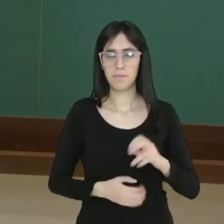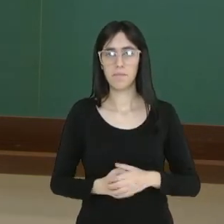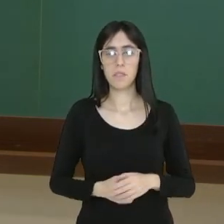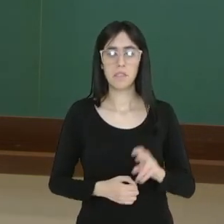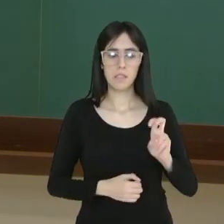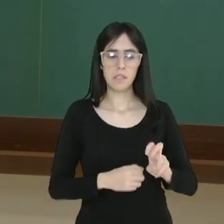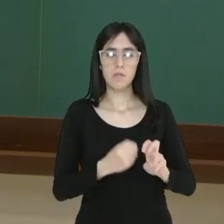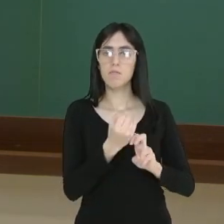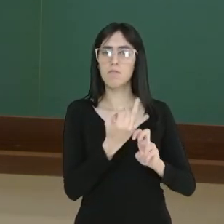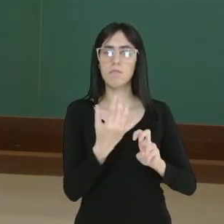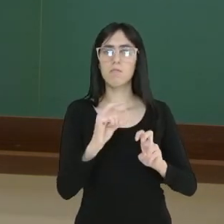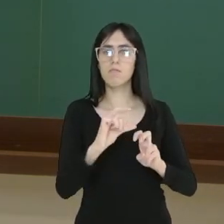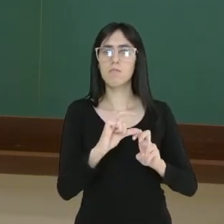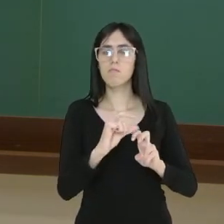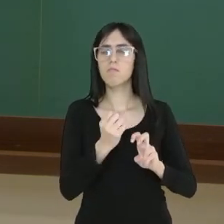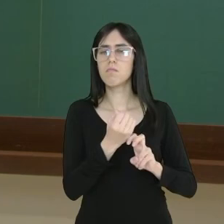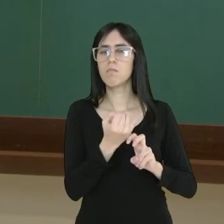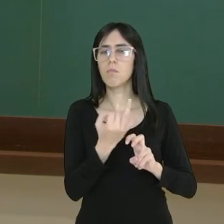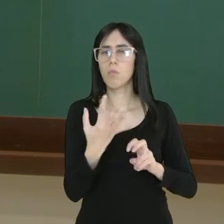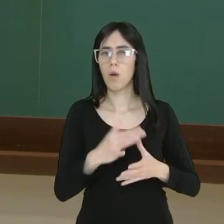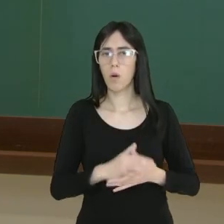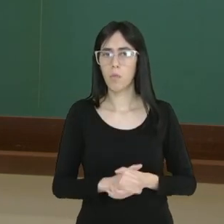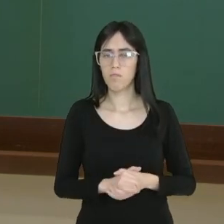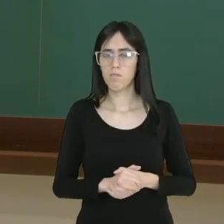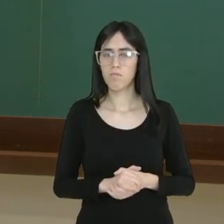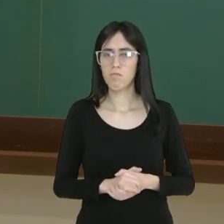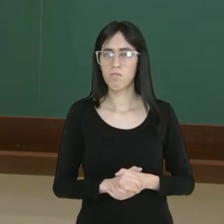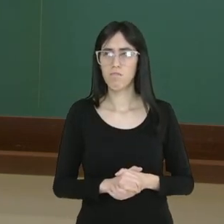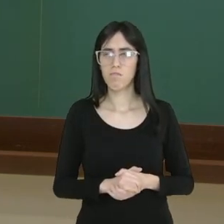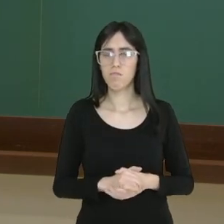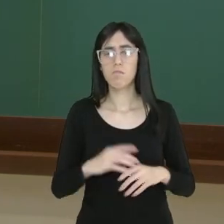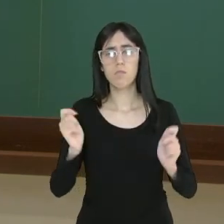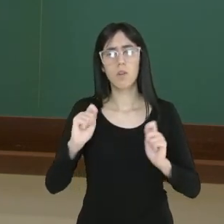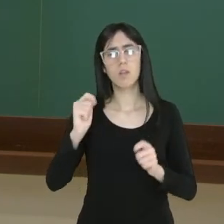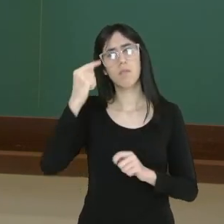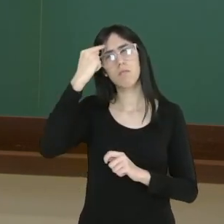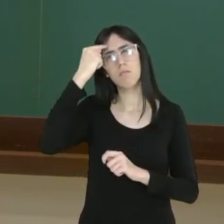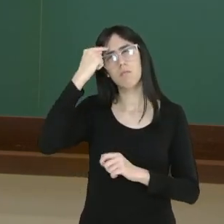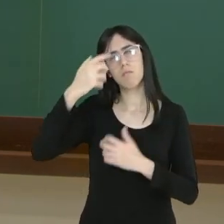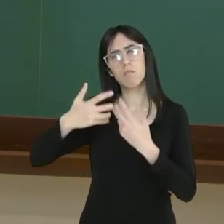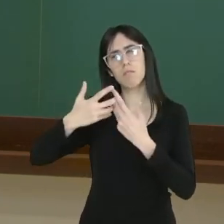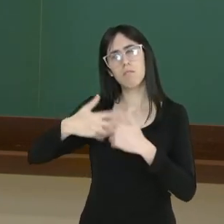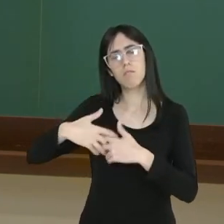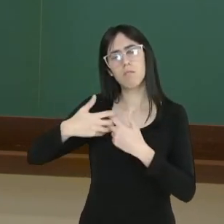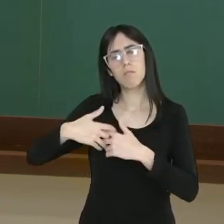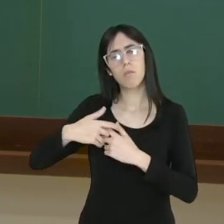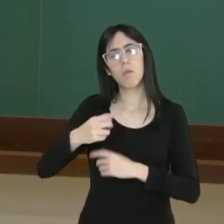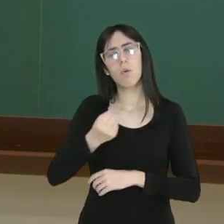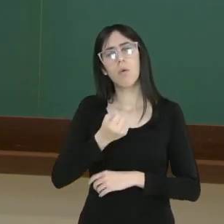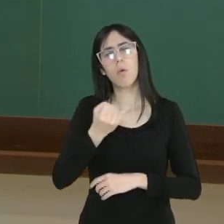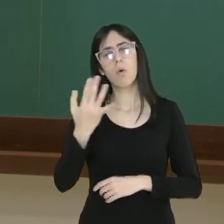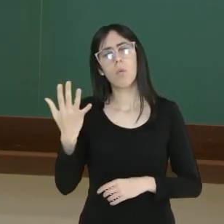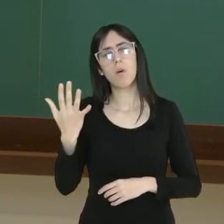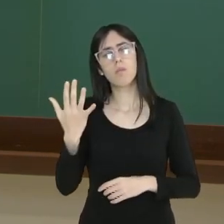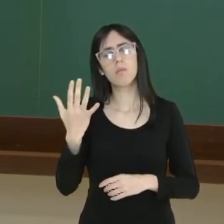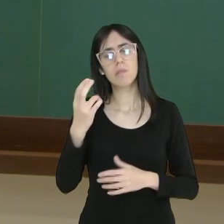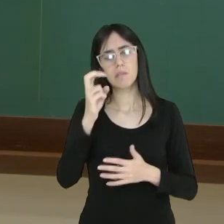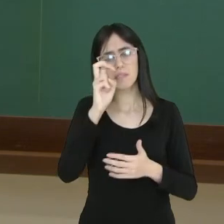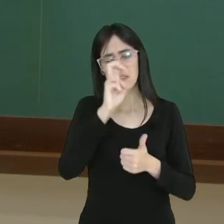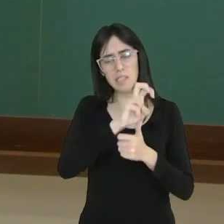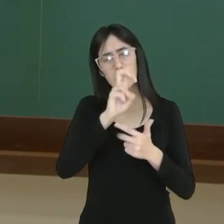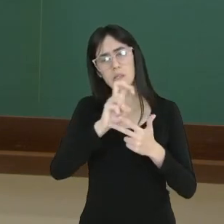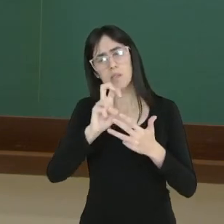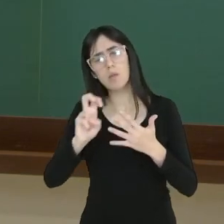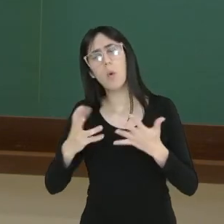que resulta no 125? Mental pode ser feito, pessoal. Quantas vezes precisa aparecer o número 5 para que